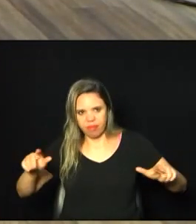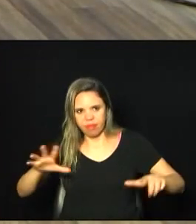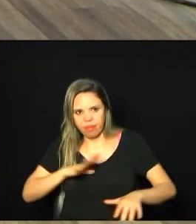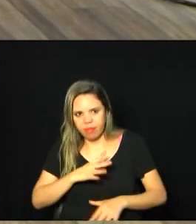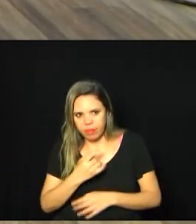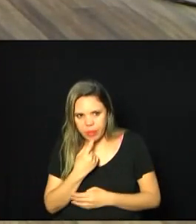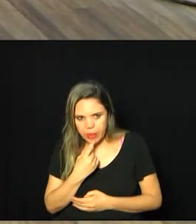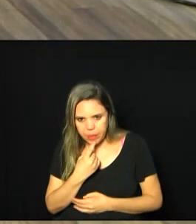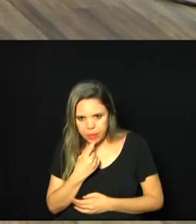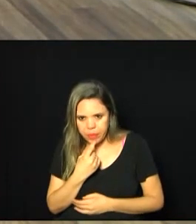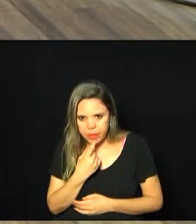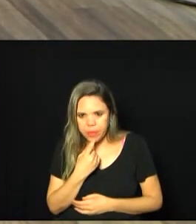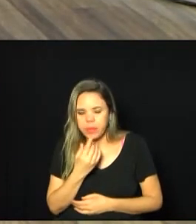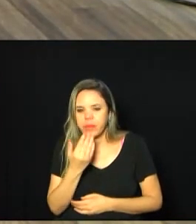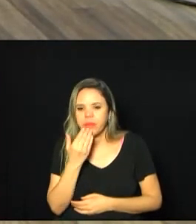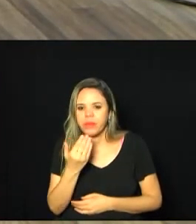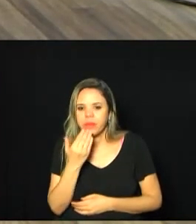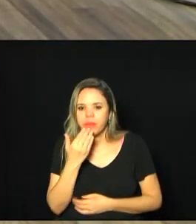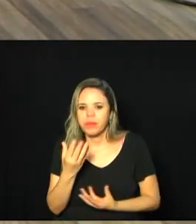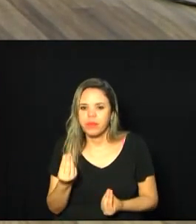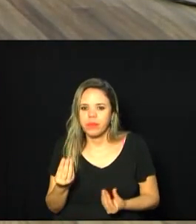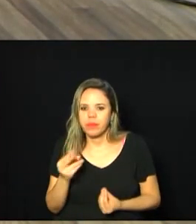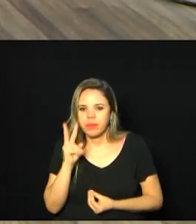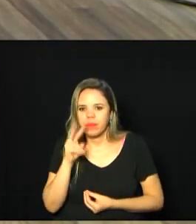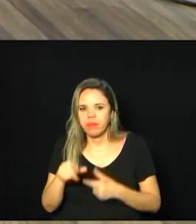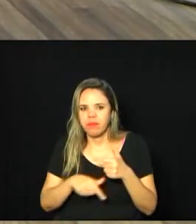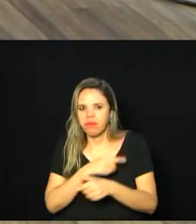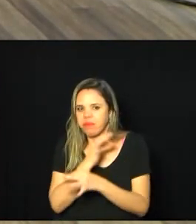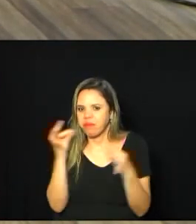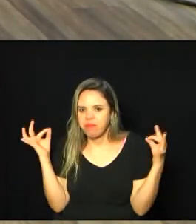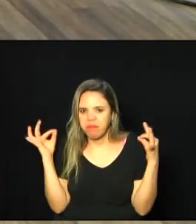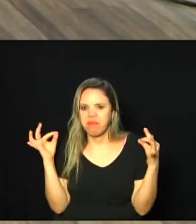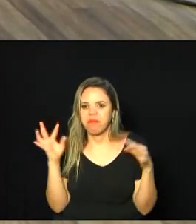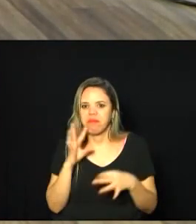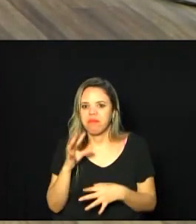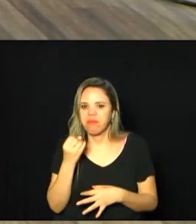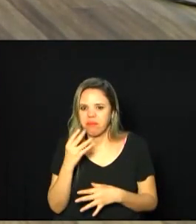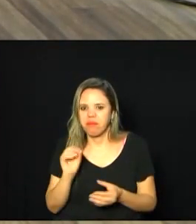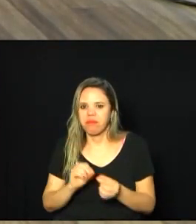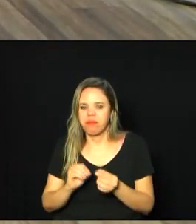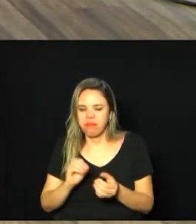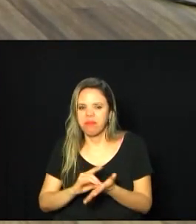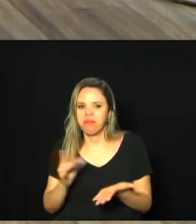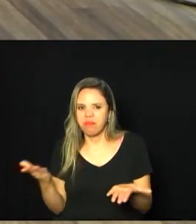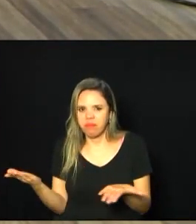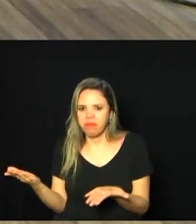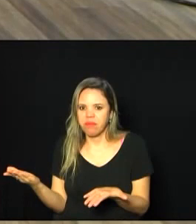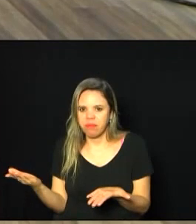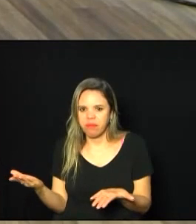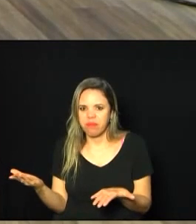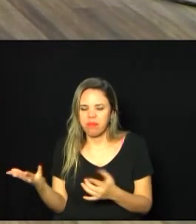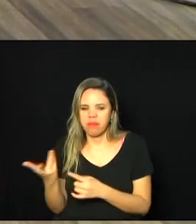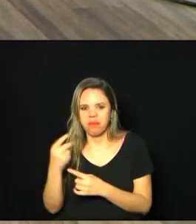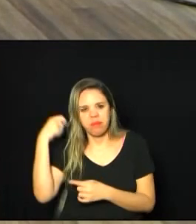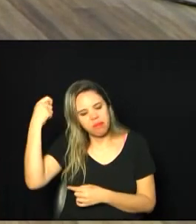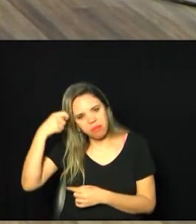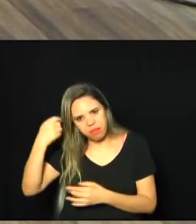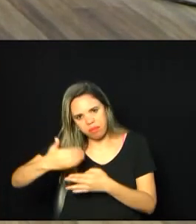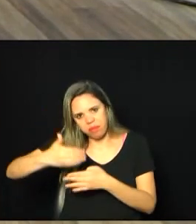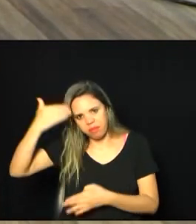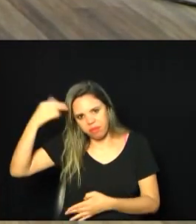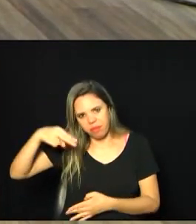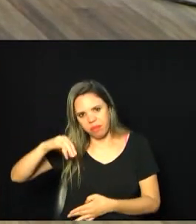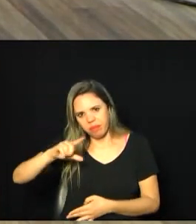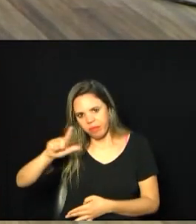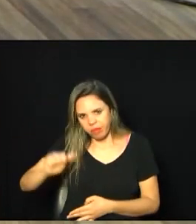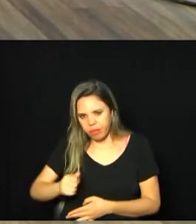cidade de Campinas, que a gente pede tanto. E olha que trabalho muito bacana que foi realizado aí, esta arte na parede. E também a Nilza,